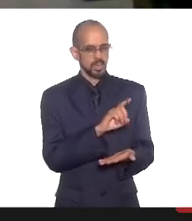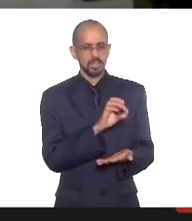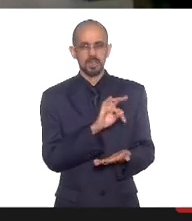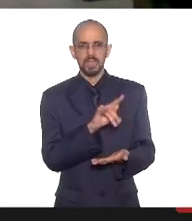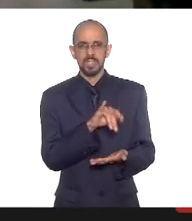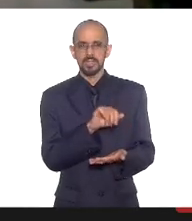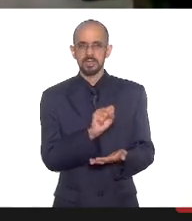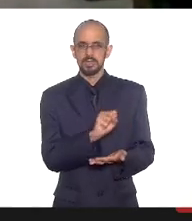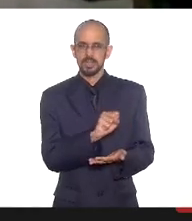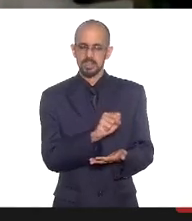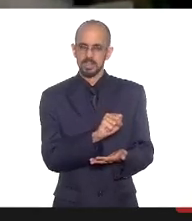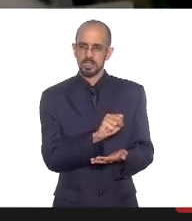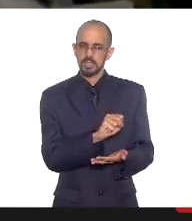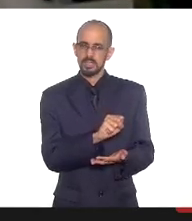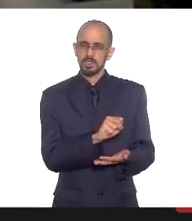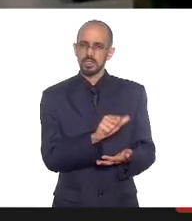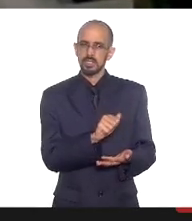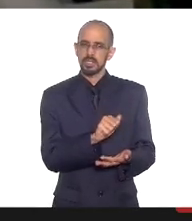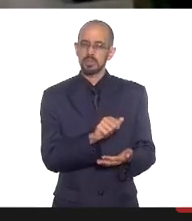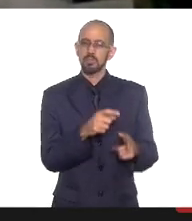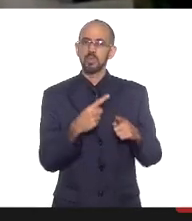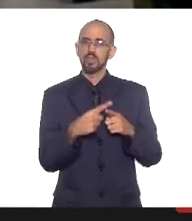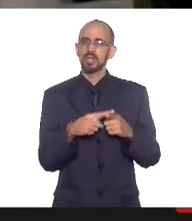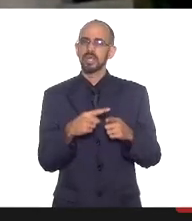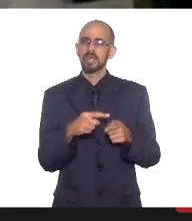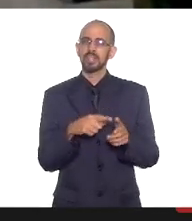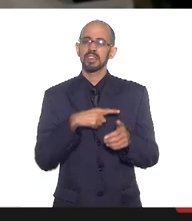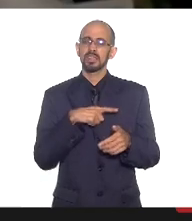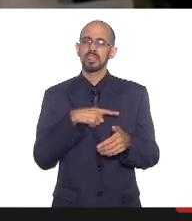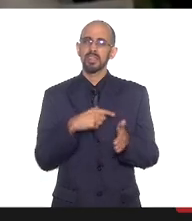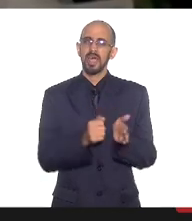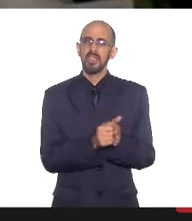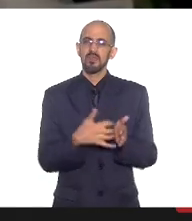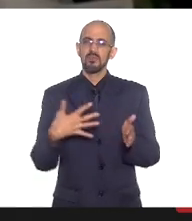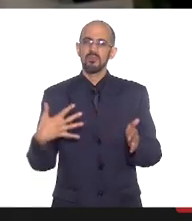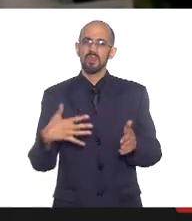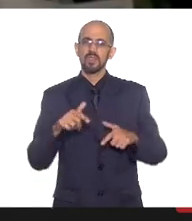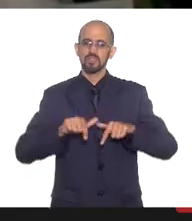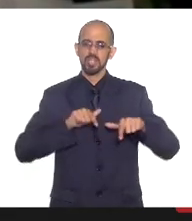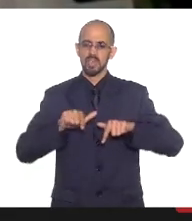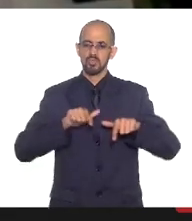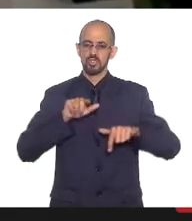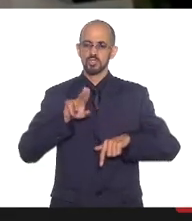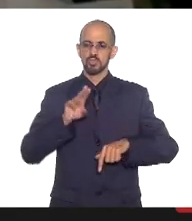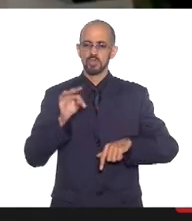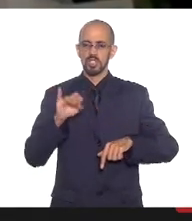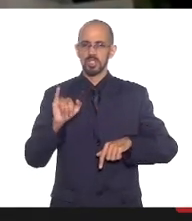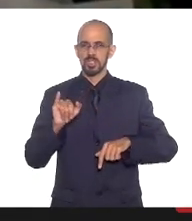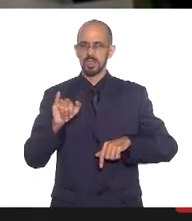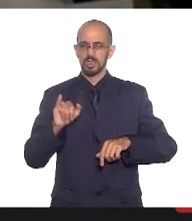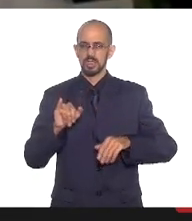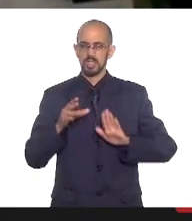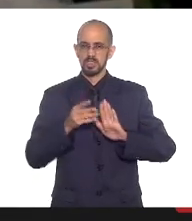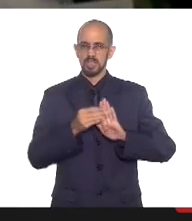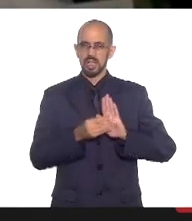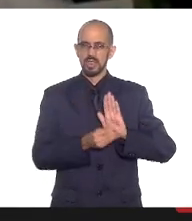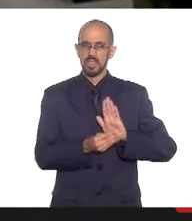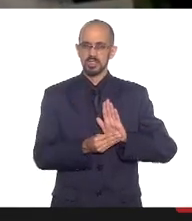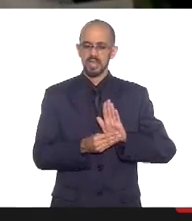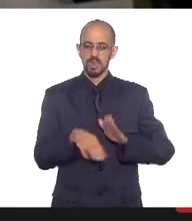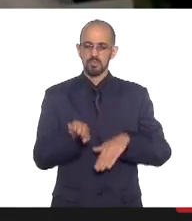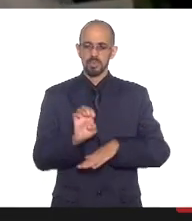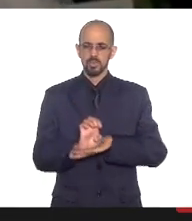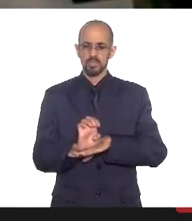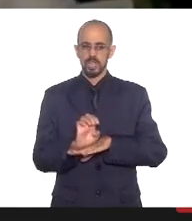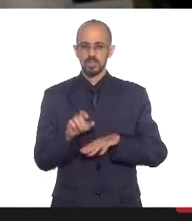porque tem muito muito legal serviço de terapia intensiva que está sendo providenciado pelo Estado e que